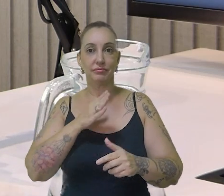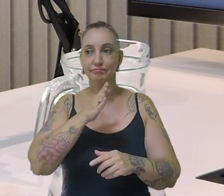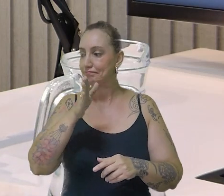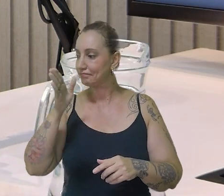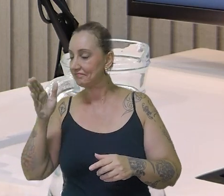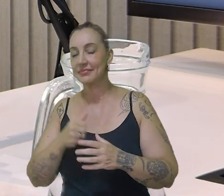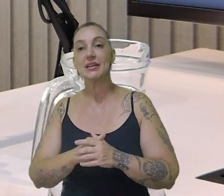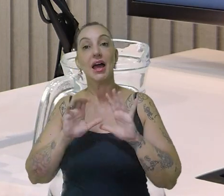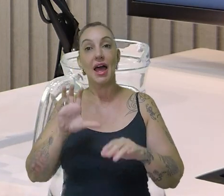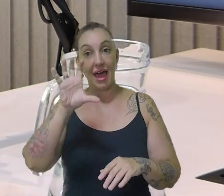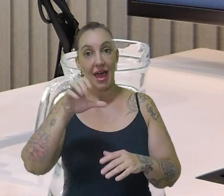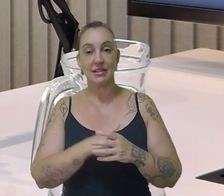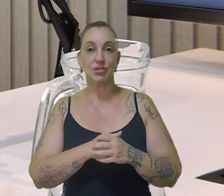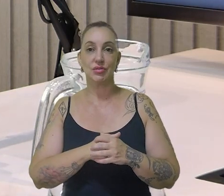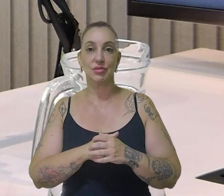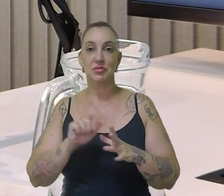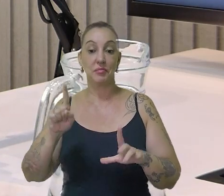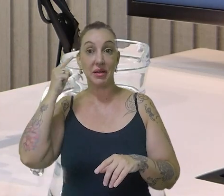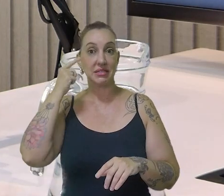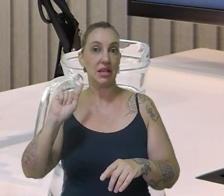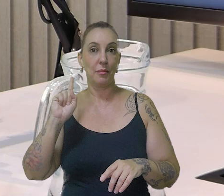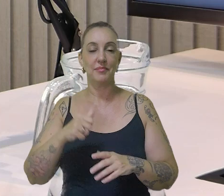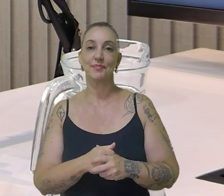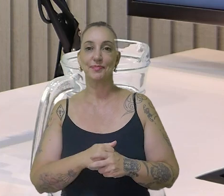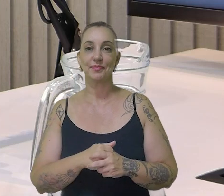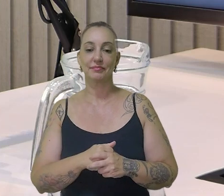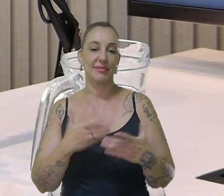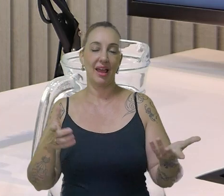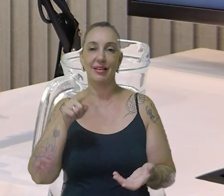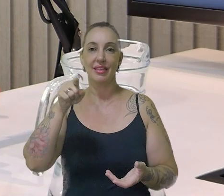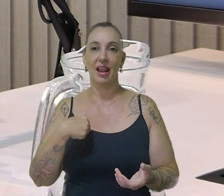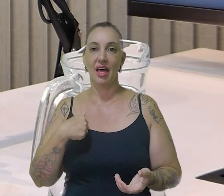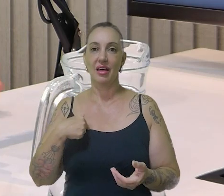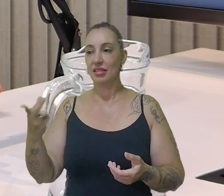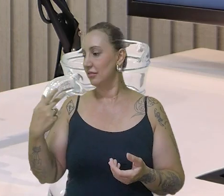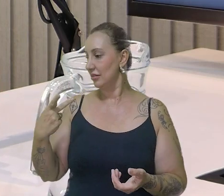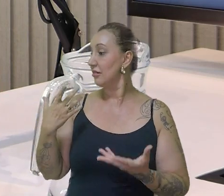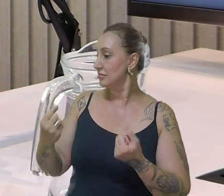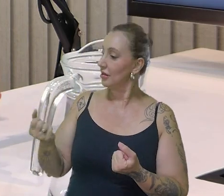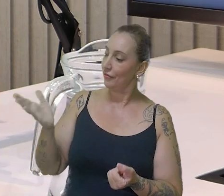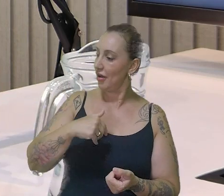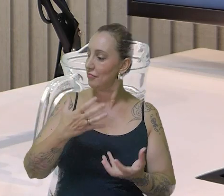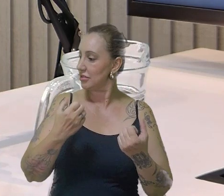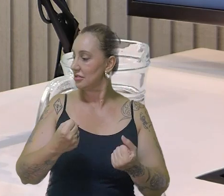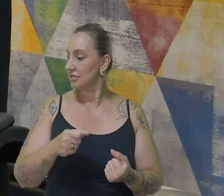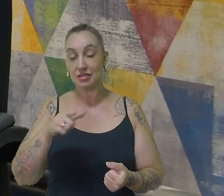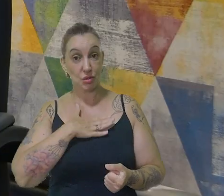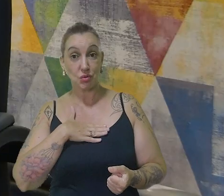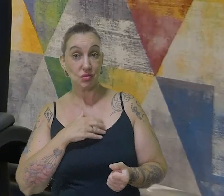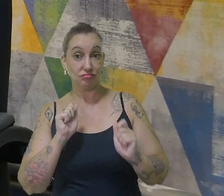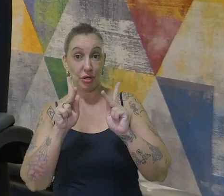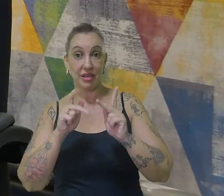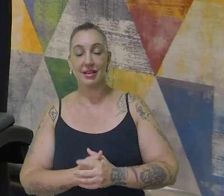eh mas é isso não foi um caso pensado ele falou ah você tava lá eu tava lá você falou que sim vamos embora você gostou